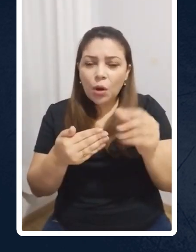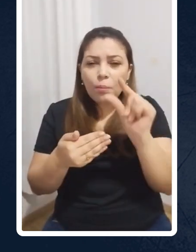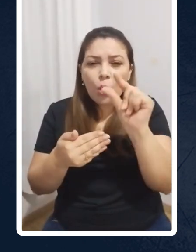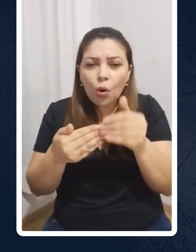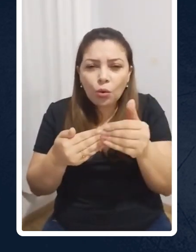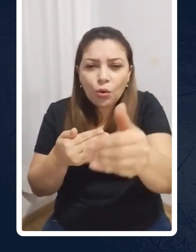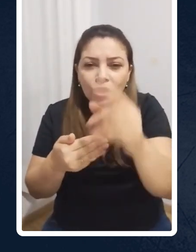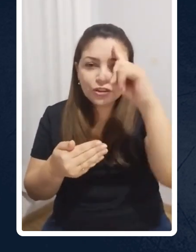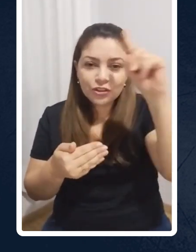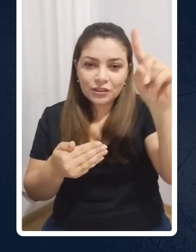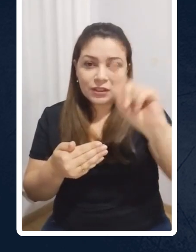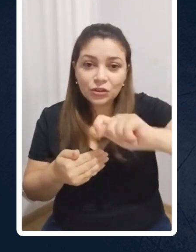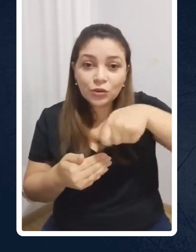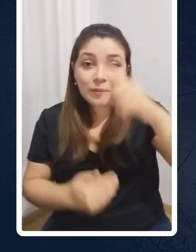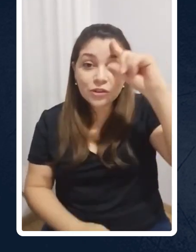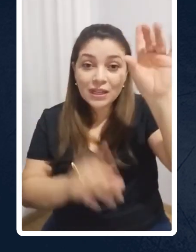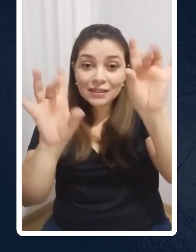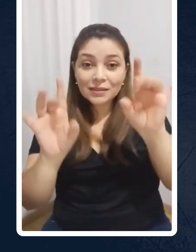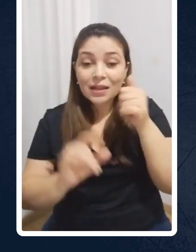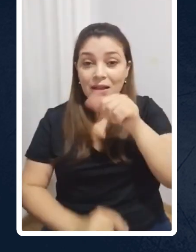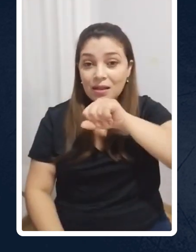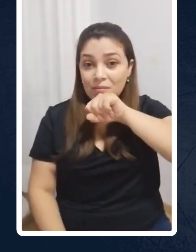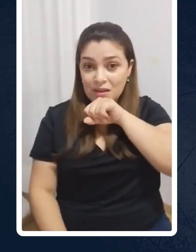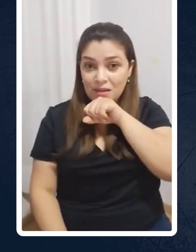vai ser dirigida à mãe Yara. Né?